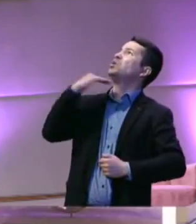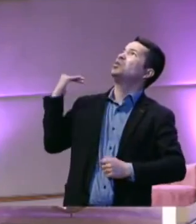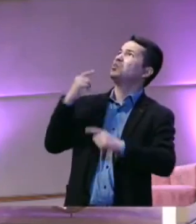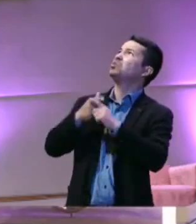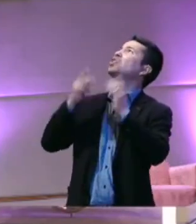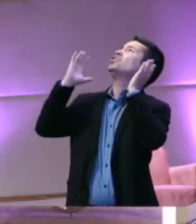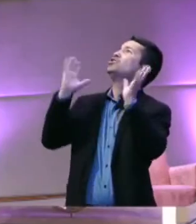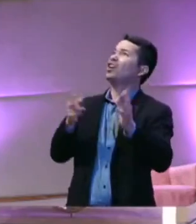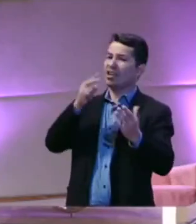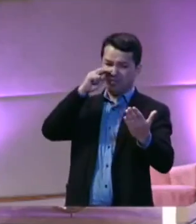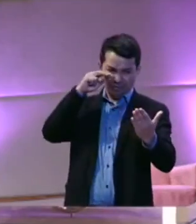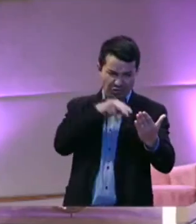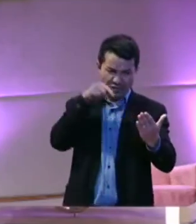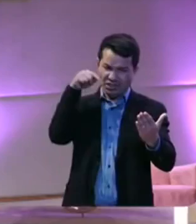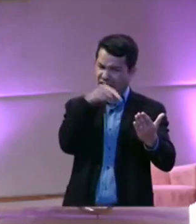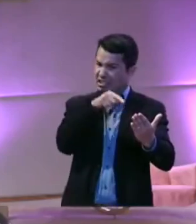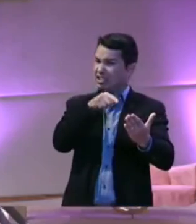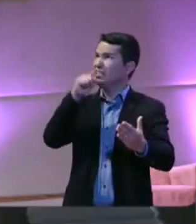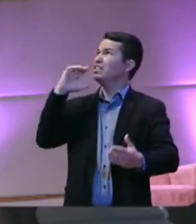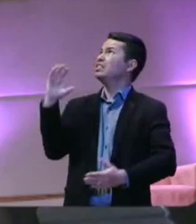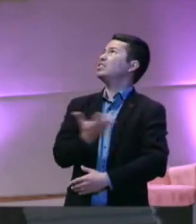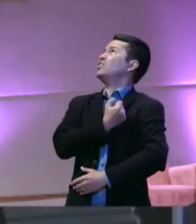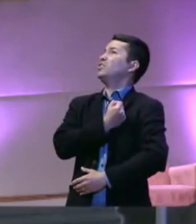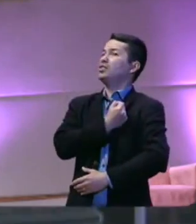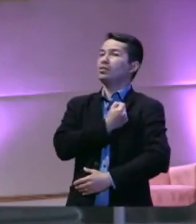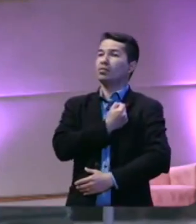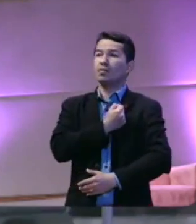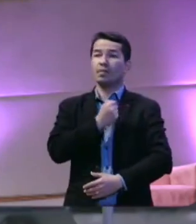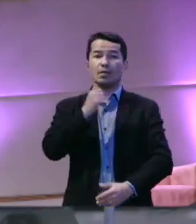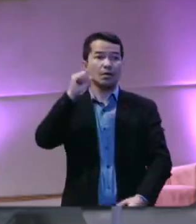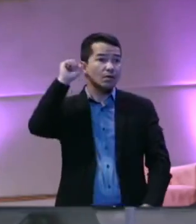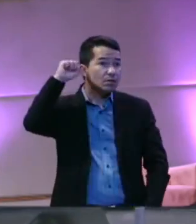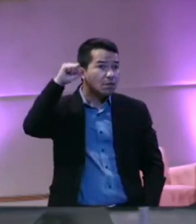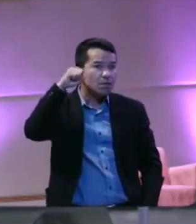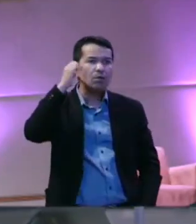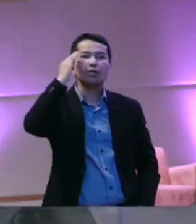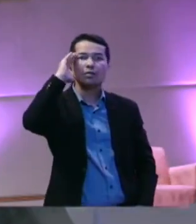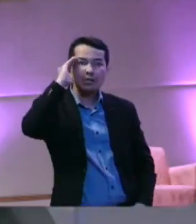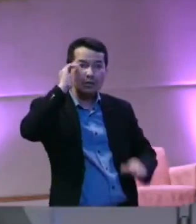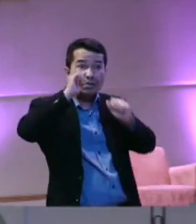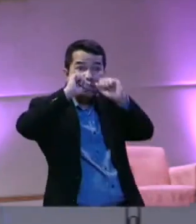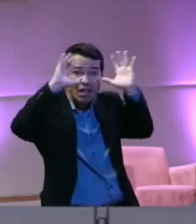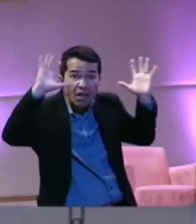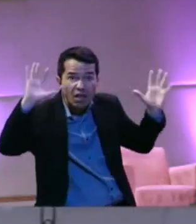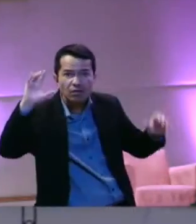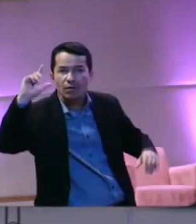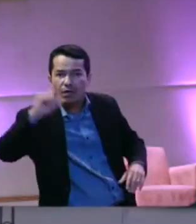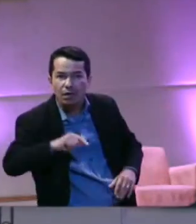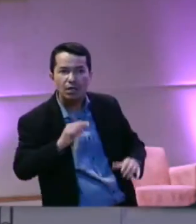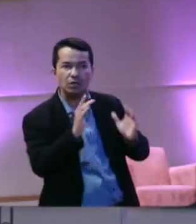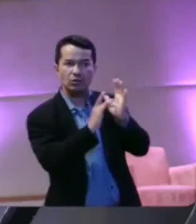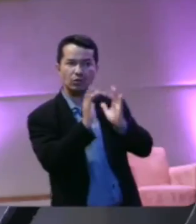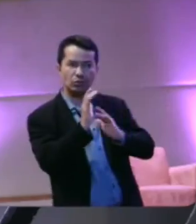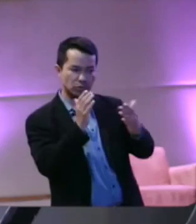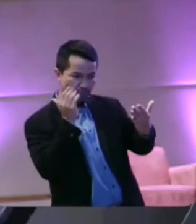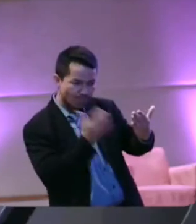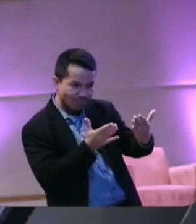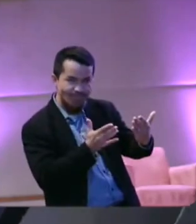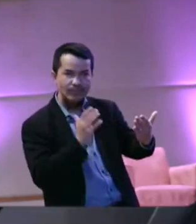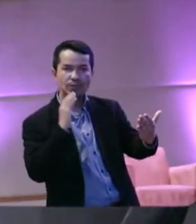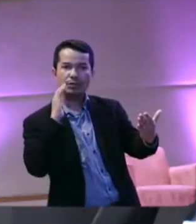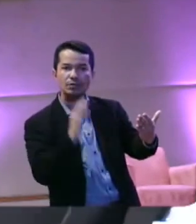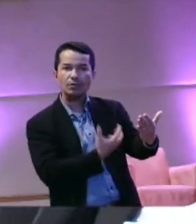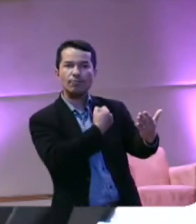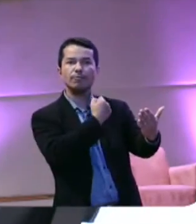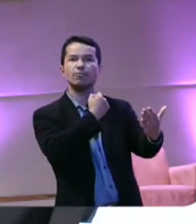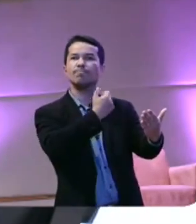Ele entendeu a visitação na figura daquele bebê. Mas quantas pessoas encontraram com eles